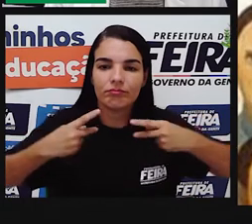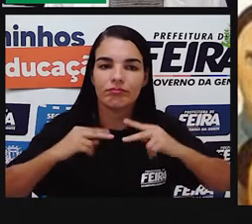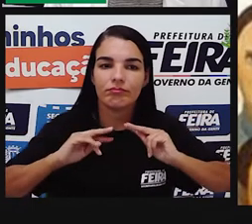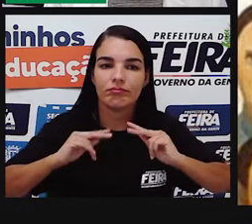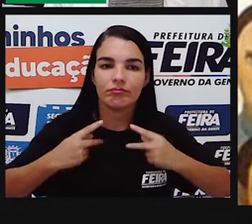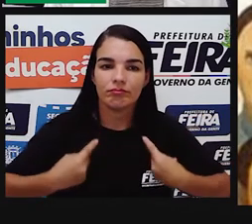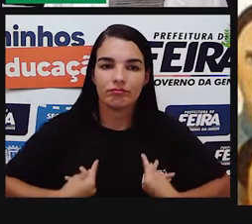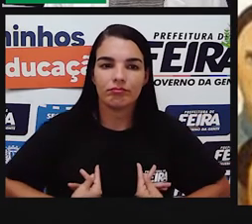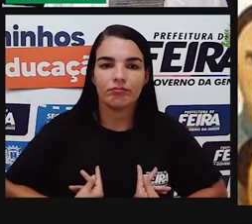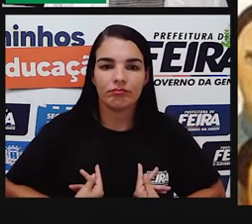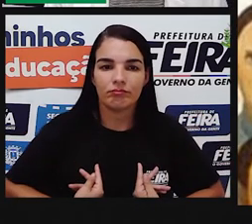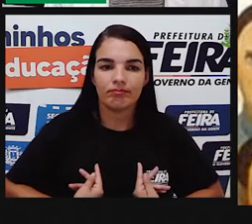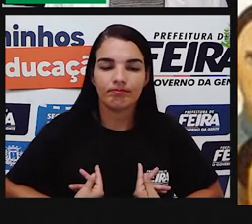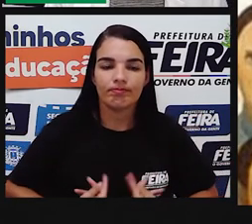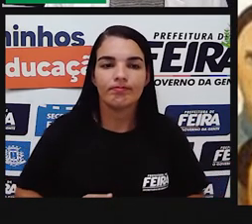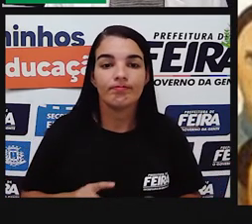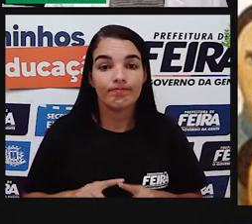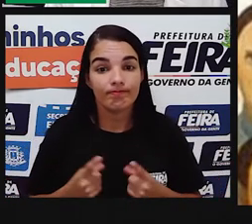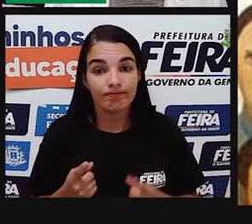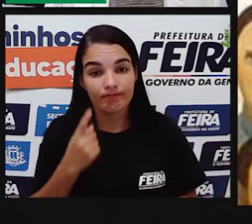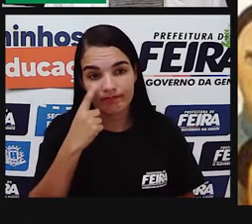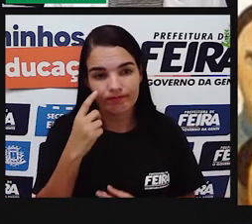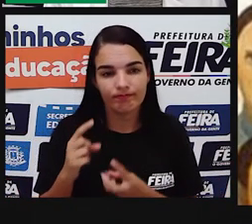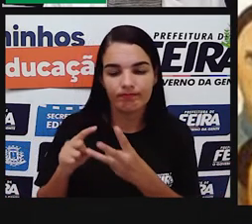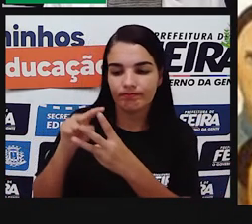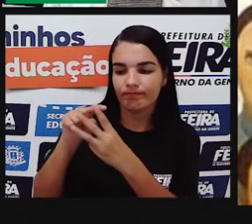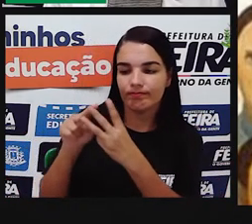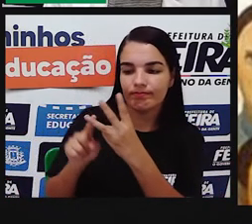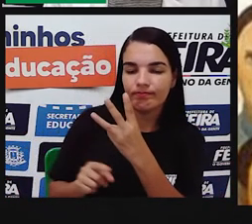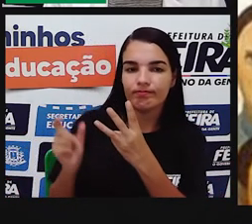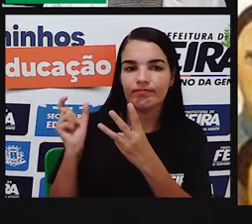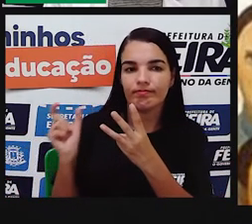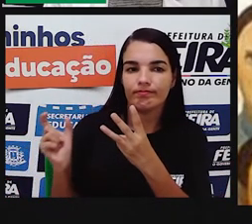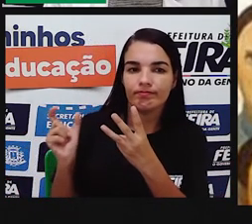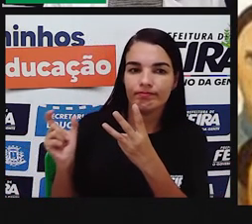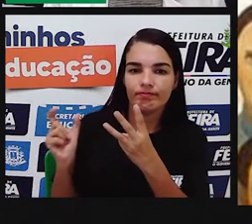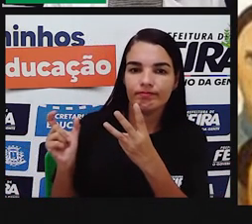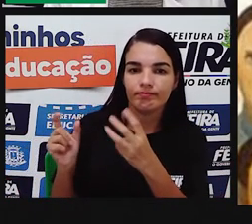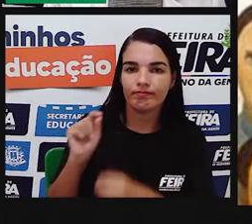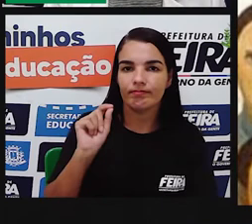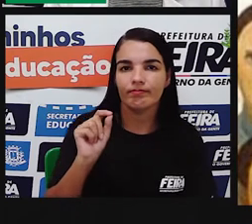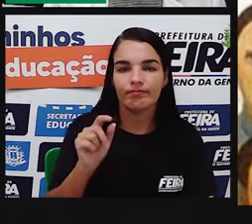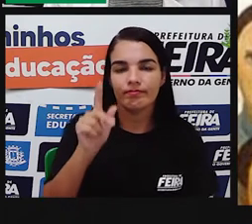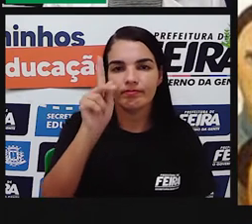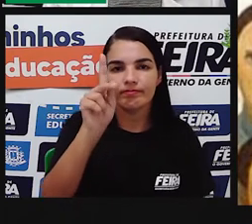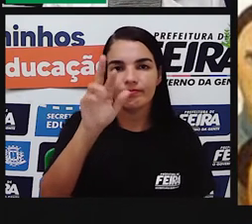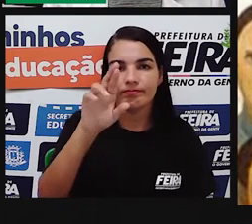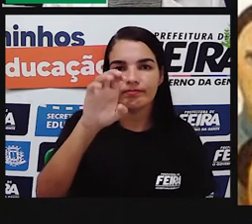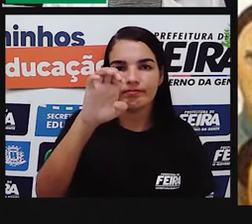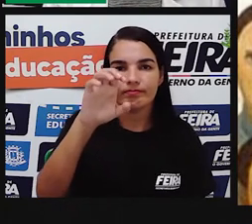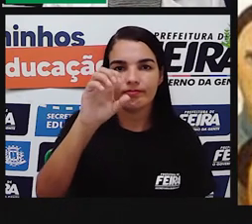Não é? Essas três palavras que aparecem aí, elas são palavras